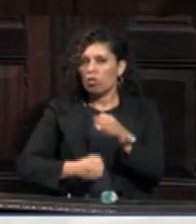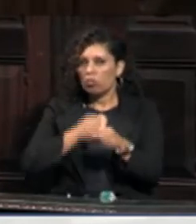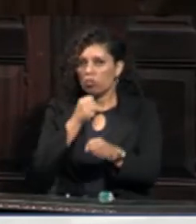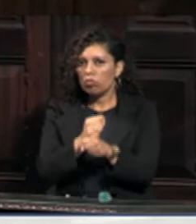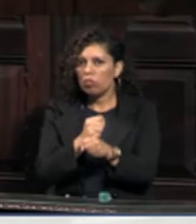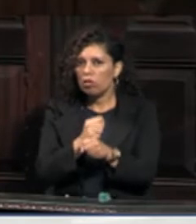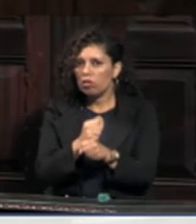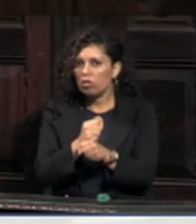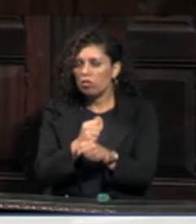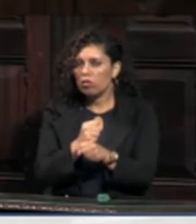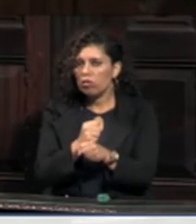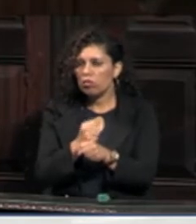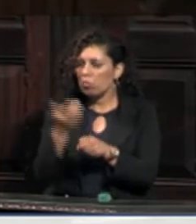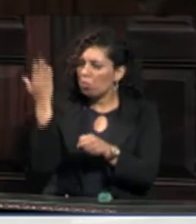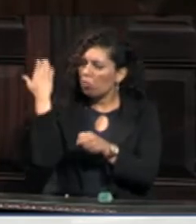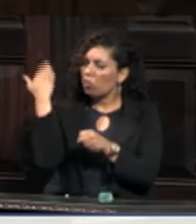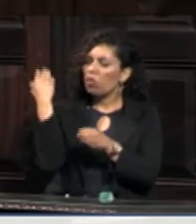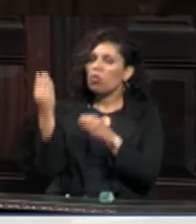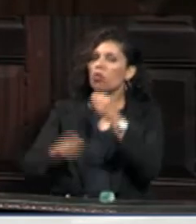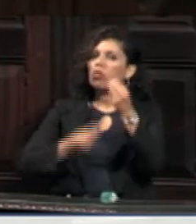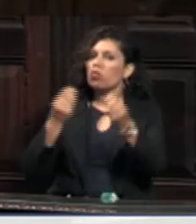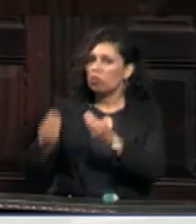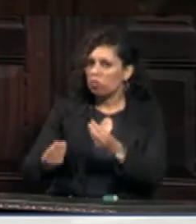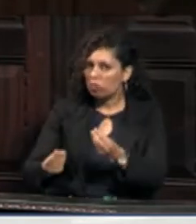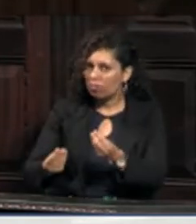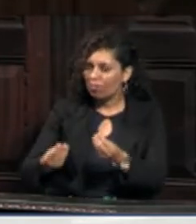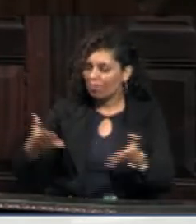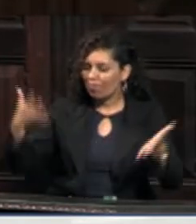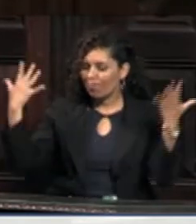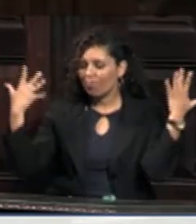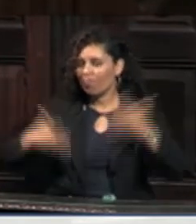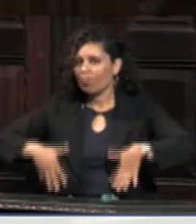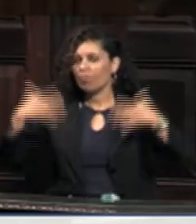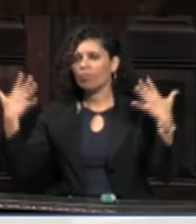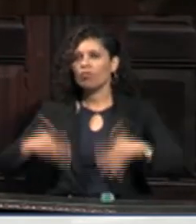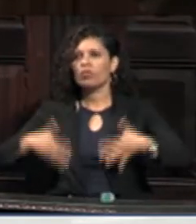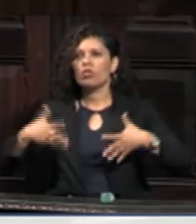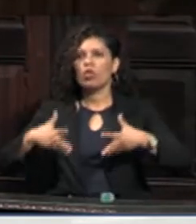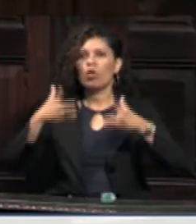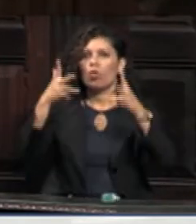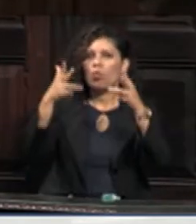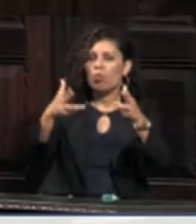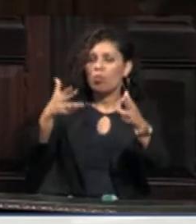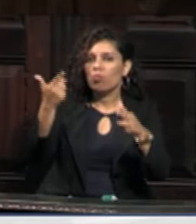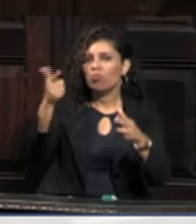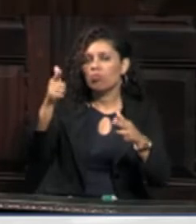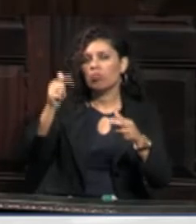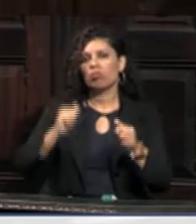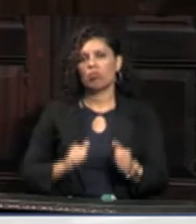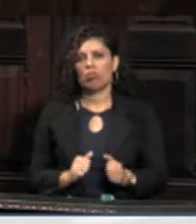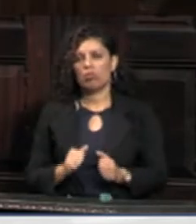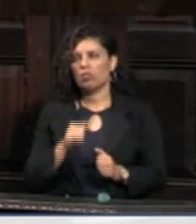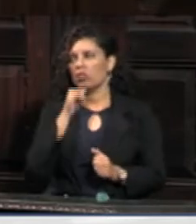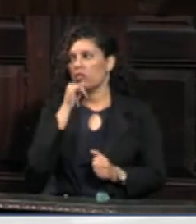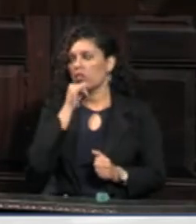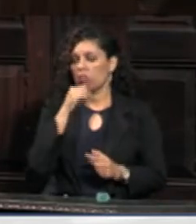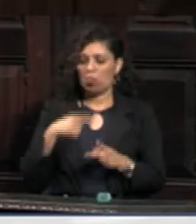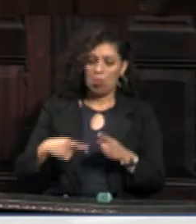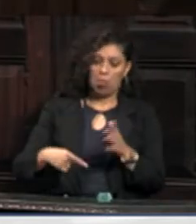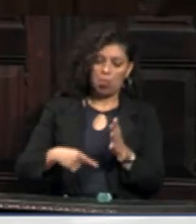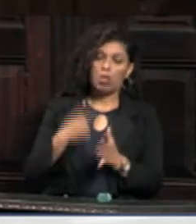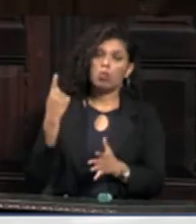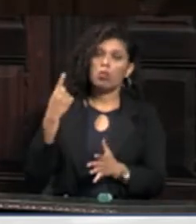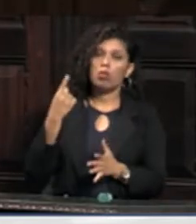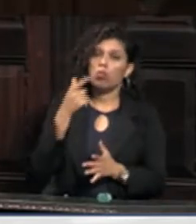uma turbulência sem precedentes. Primeiro, uma